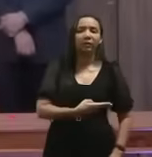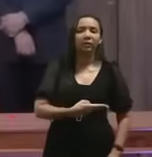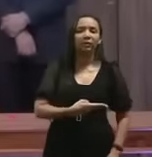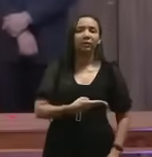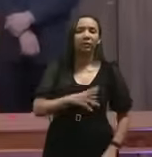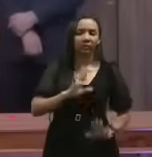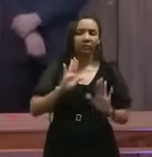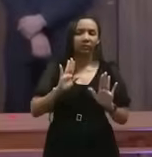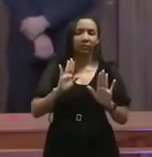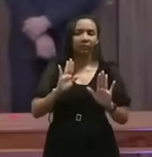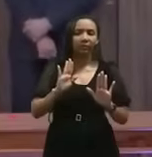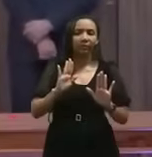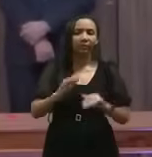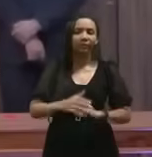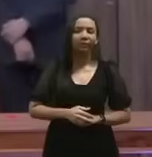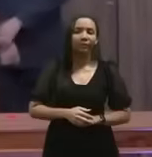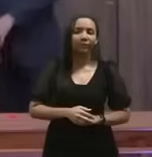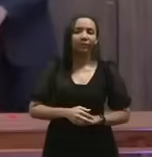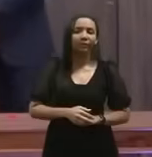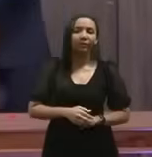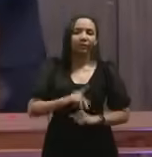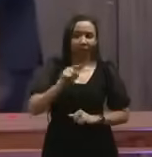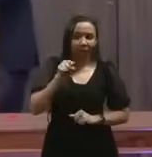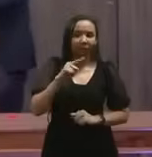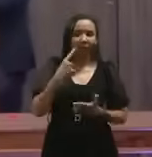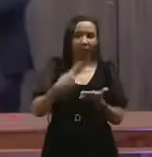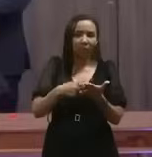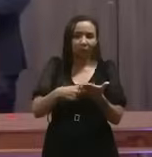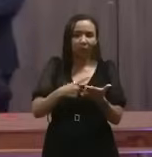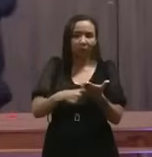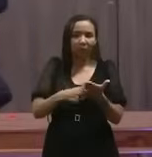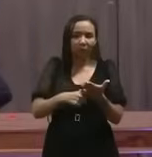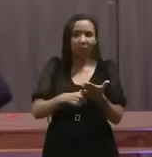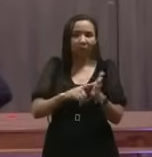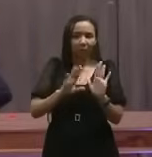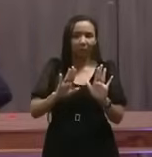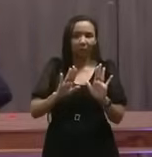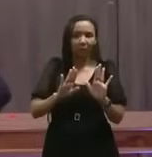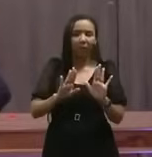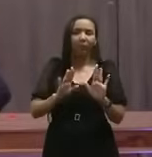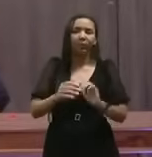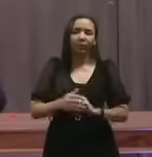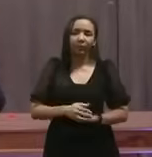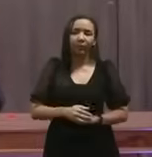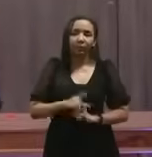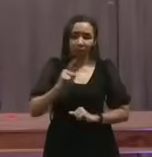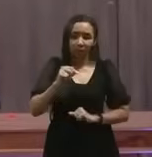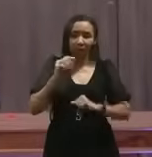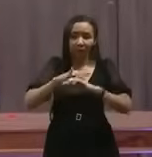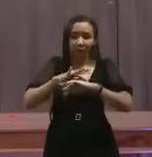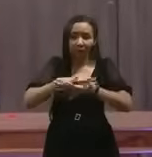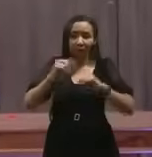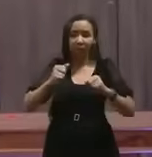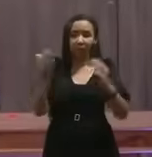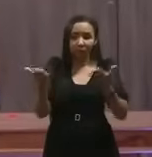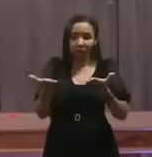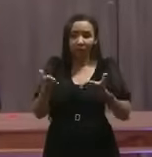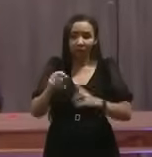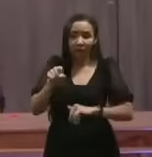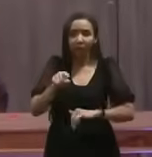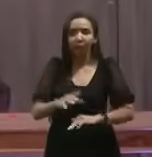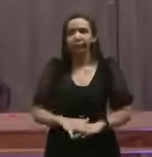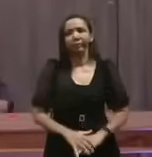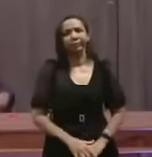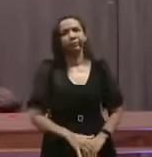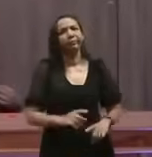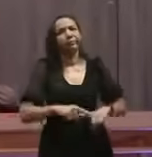aqui e a irmã tá do mesmo jeito se era de Deus por que que ela não foi curada agora